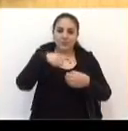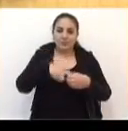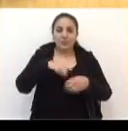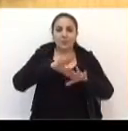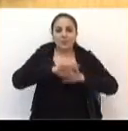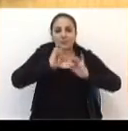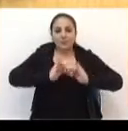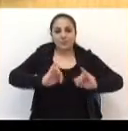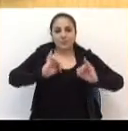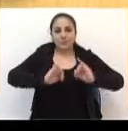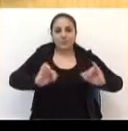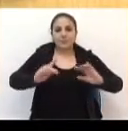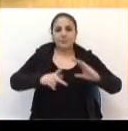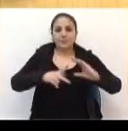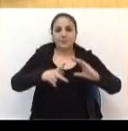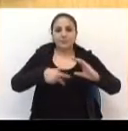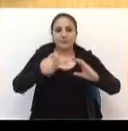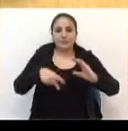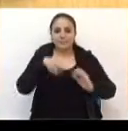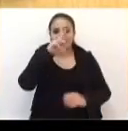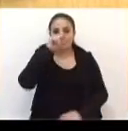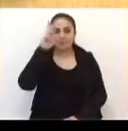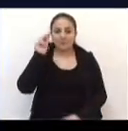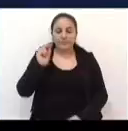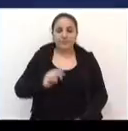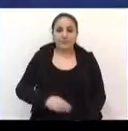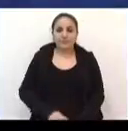mais informações do Parlamento Municipal.